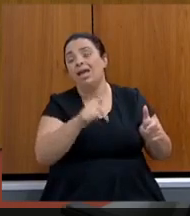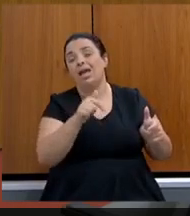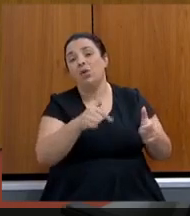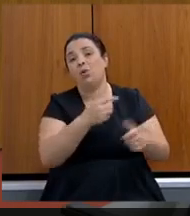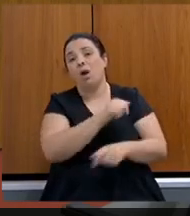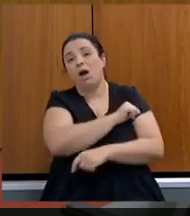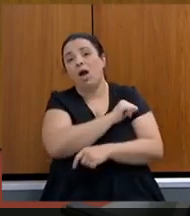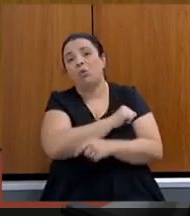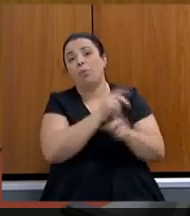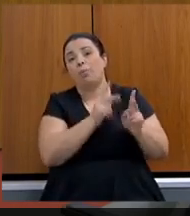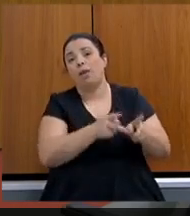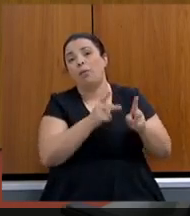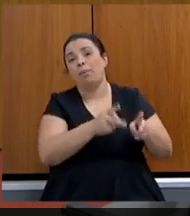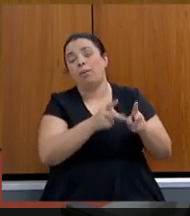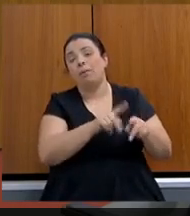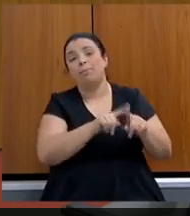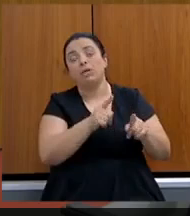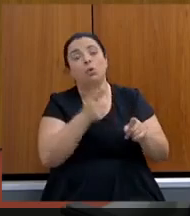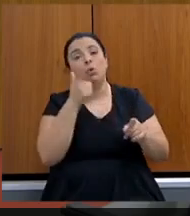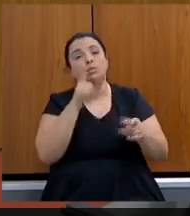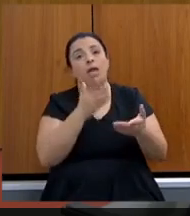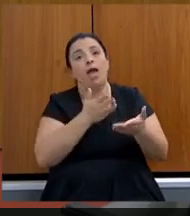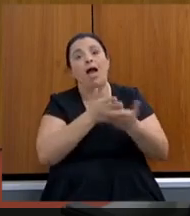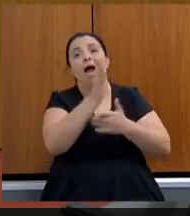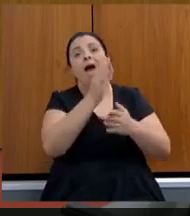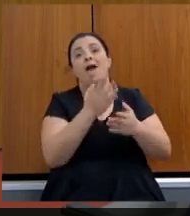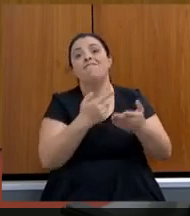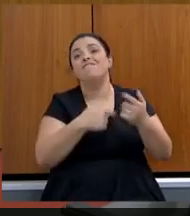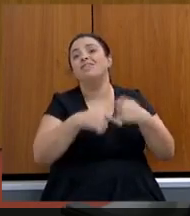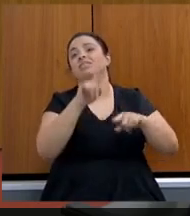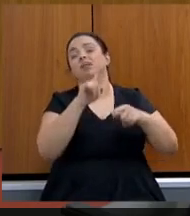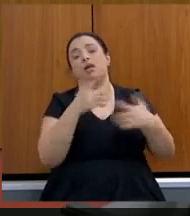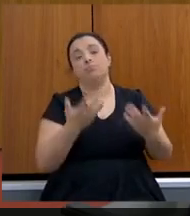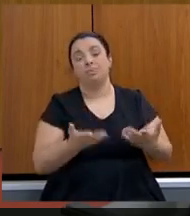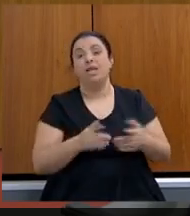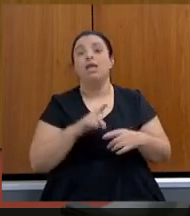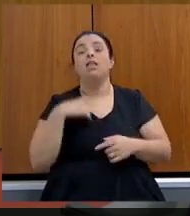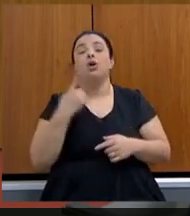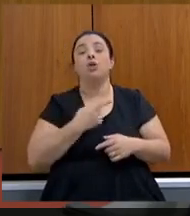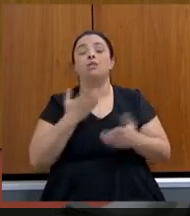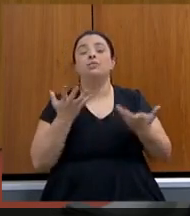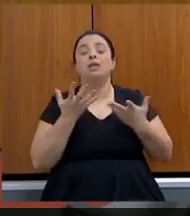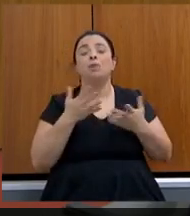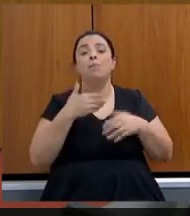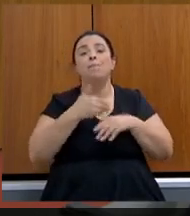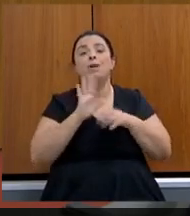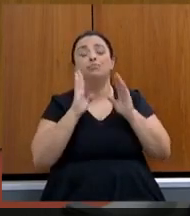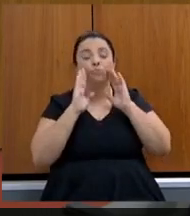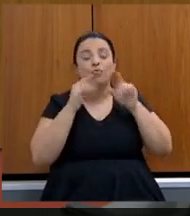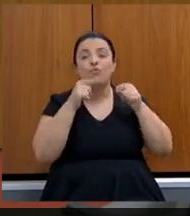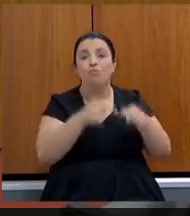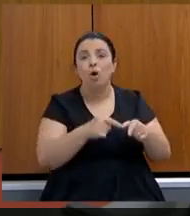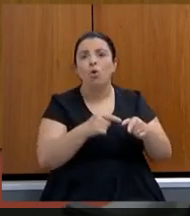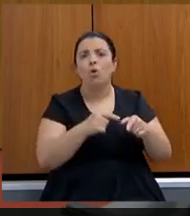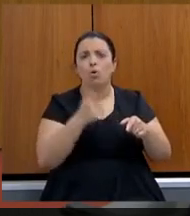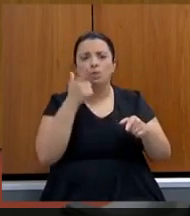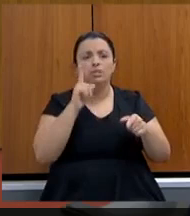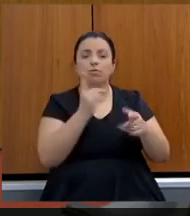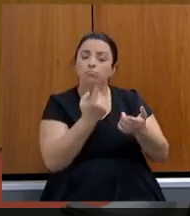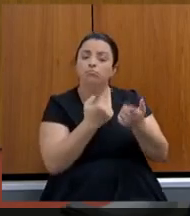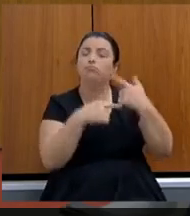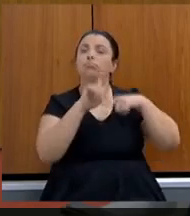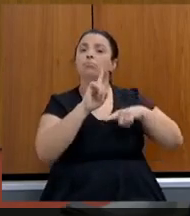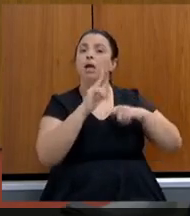estudante conclusão desse curso o que nos interessa muito mais é trabalhar com essa progressão Deputado Professor ueno eu